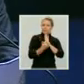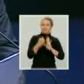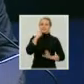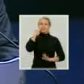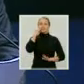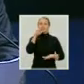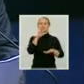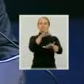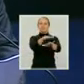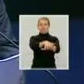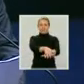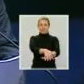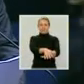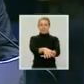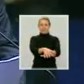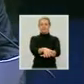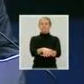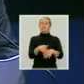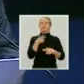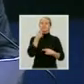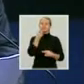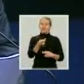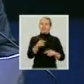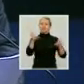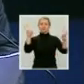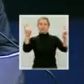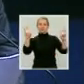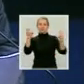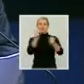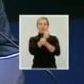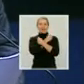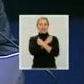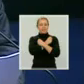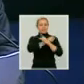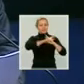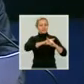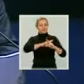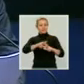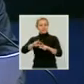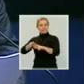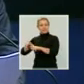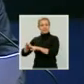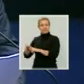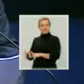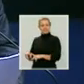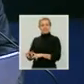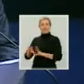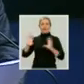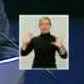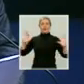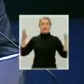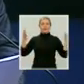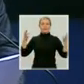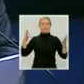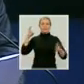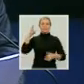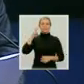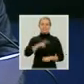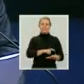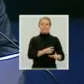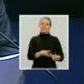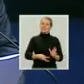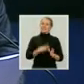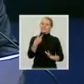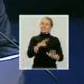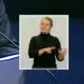Inclusivo, confirmando o lema, abraçando as diferenças, comemora nesta quinta semana